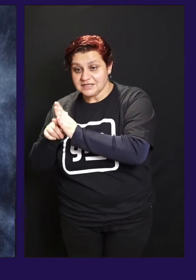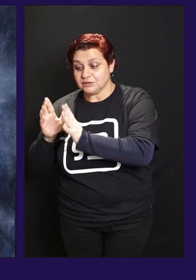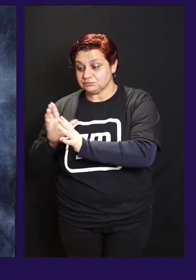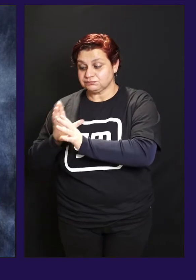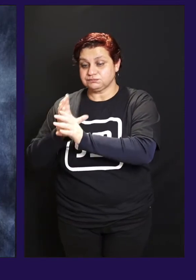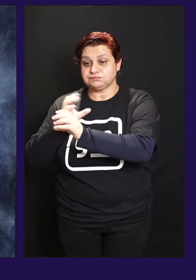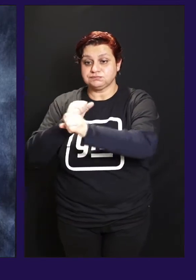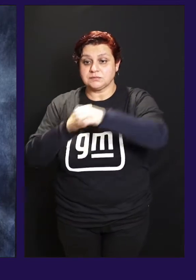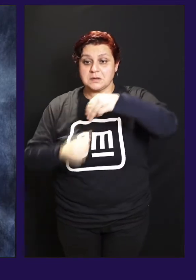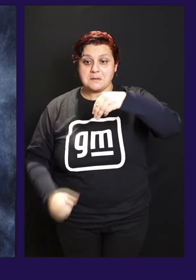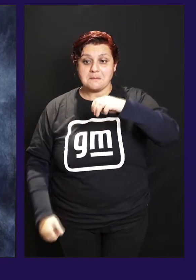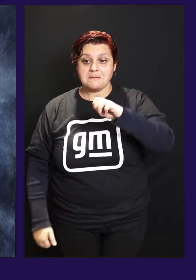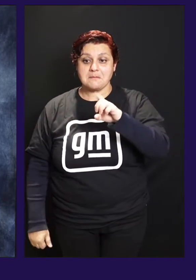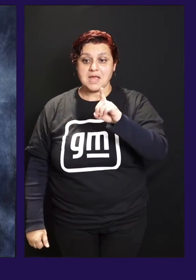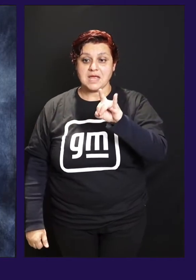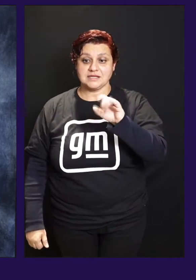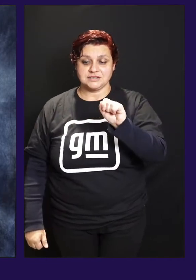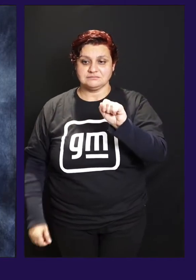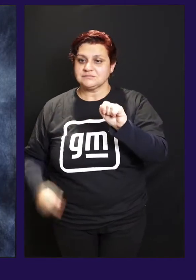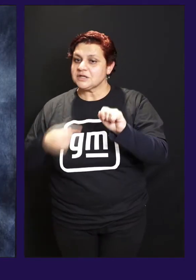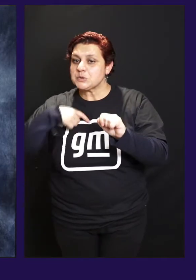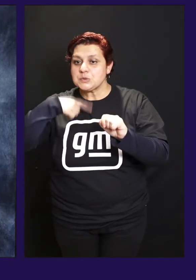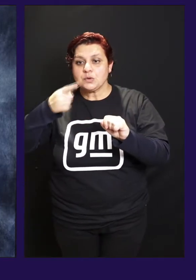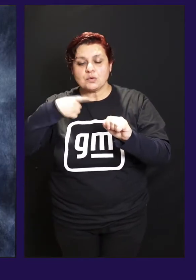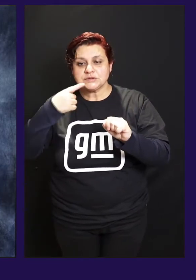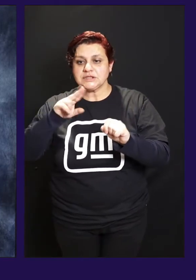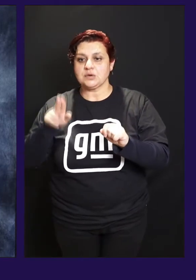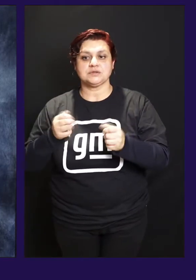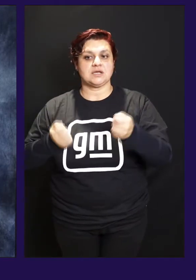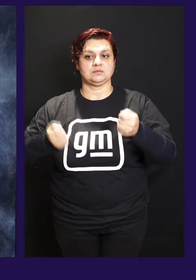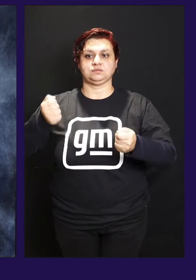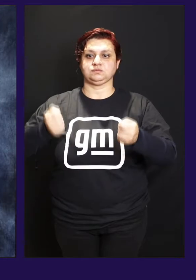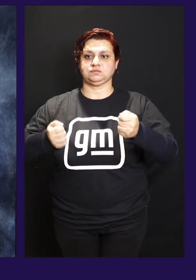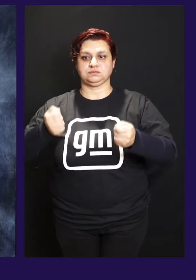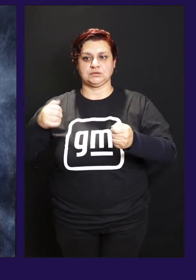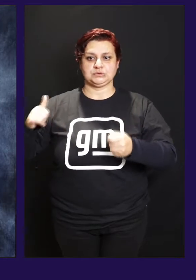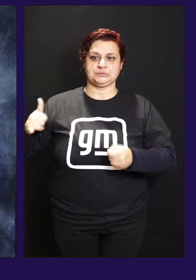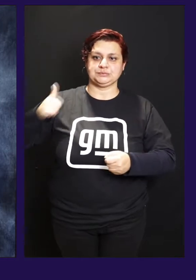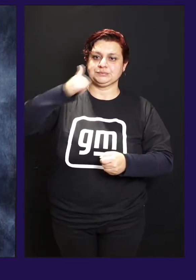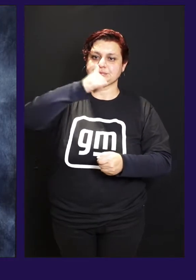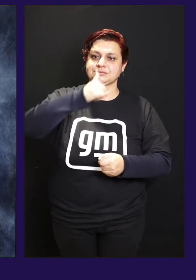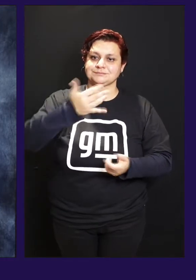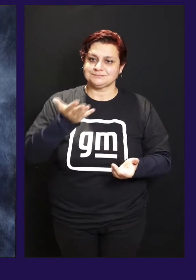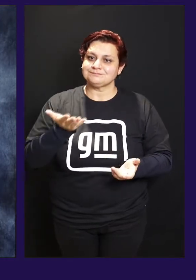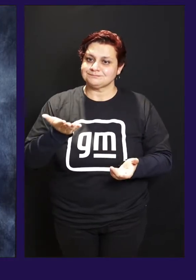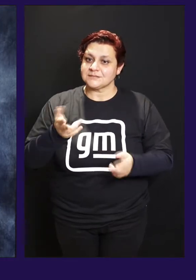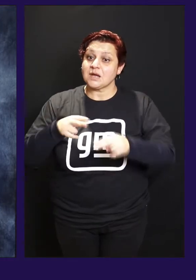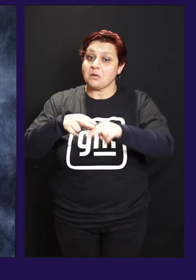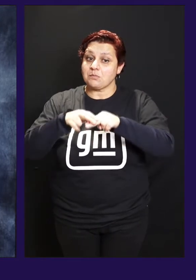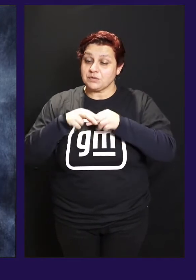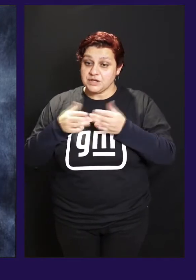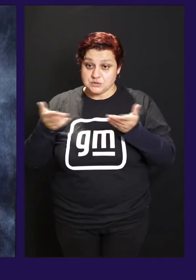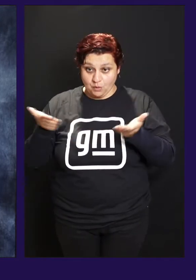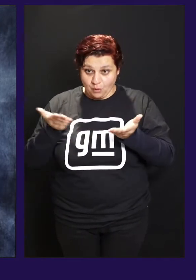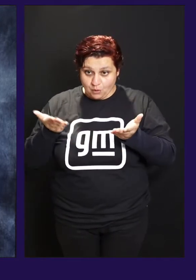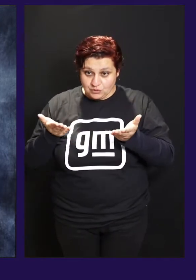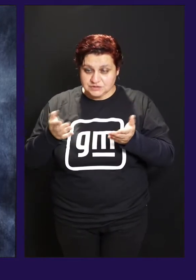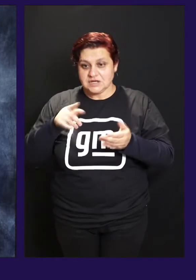uma causa mecânica ou uma causa do piloto manejando o avião. A